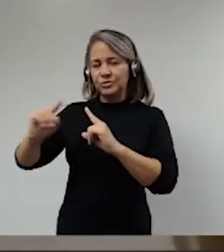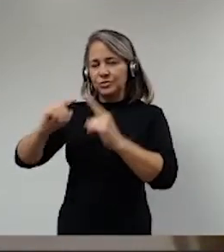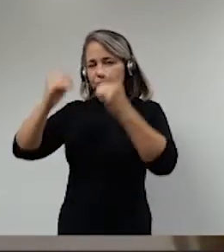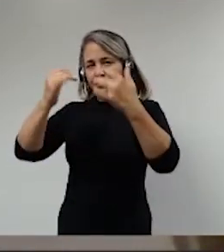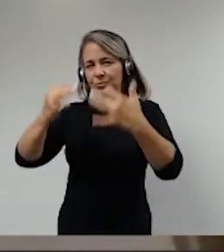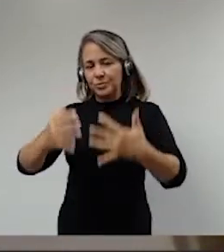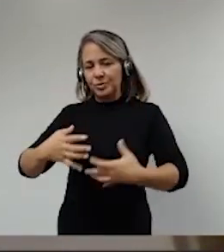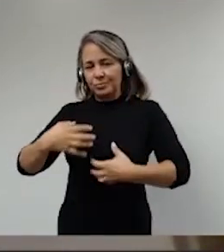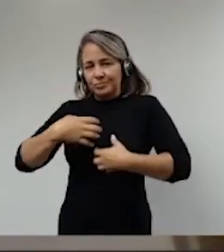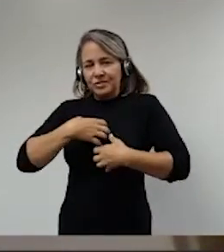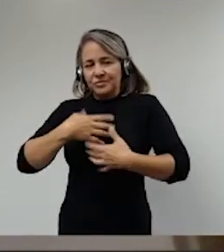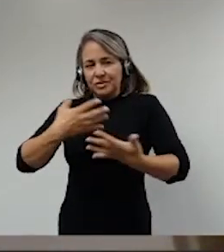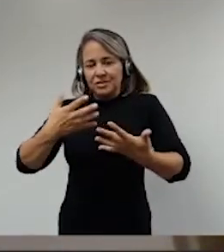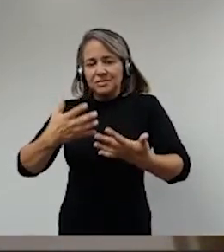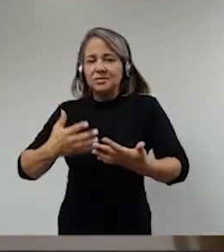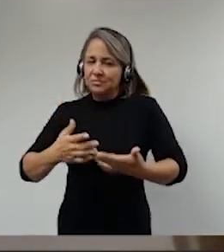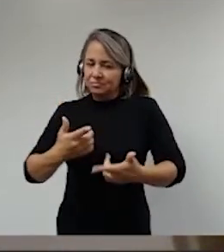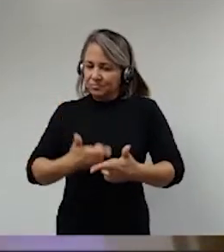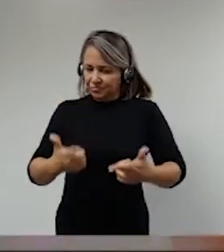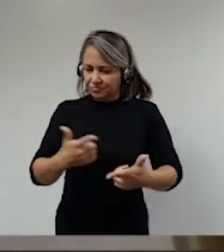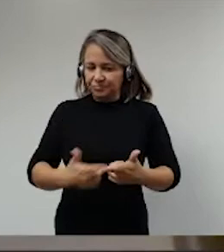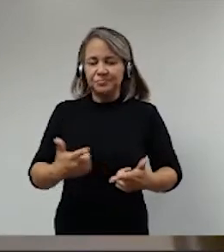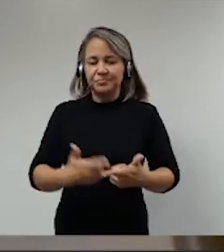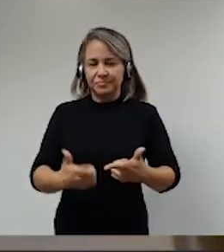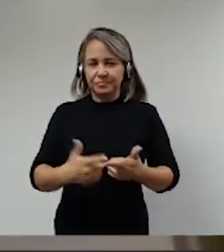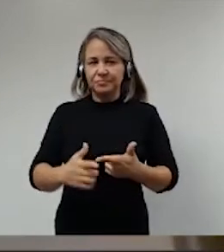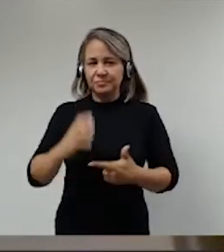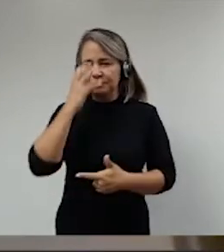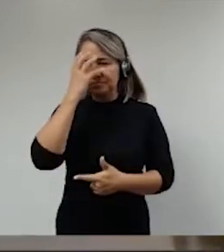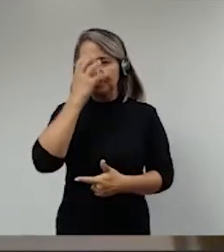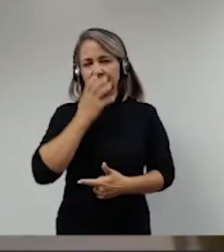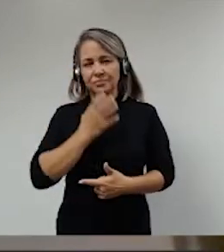efeitos dessa situação tão